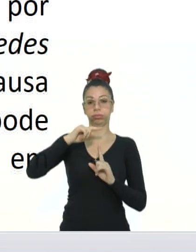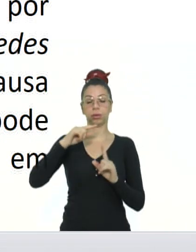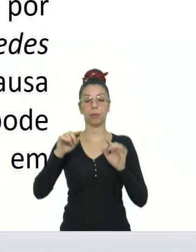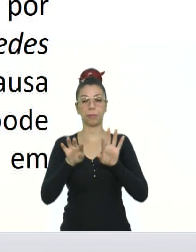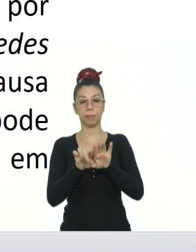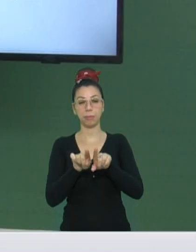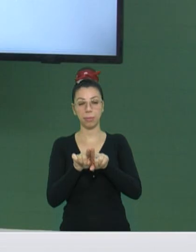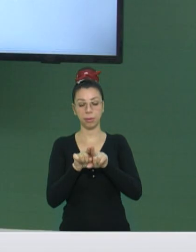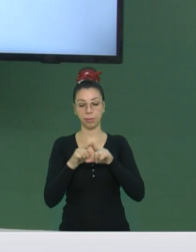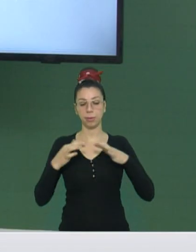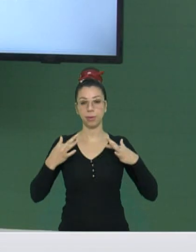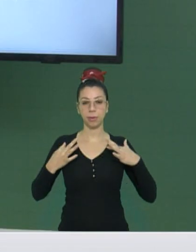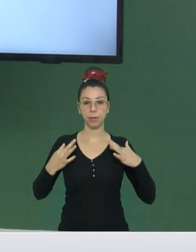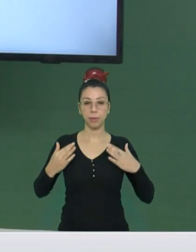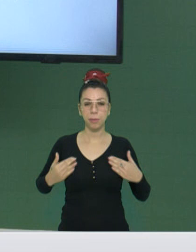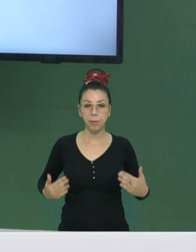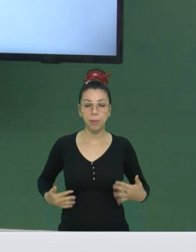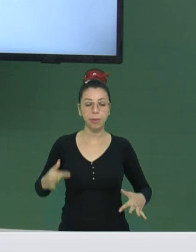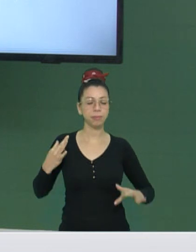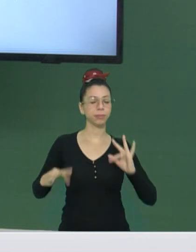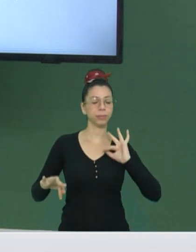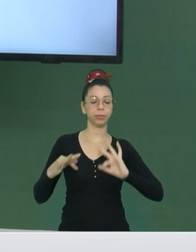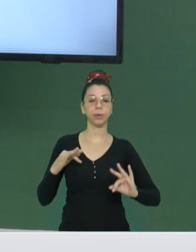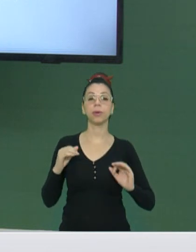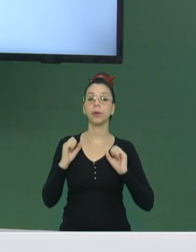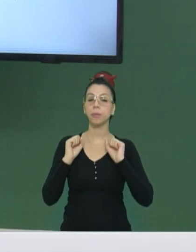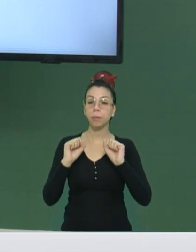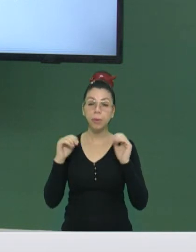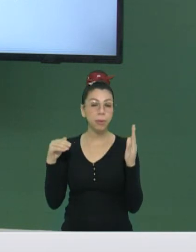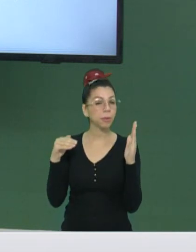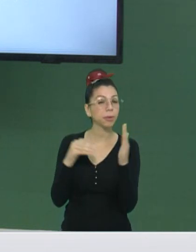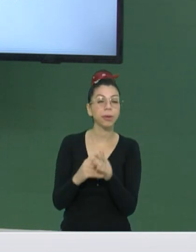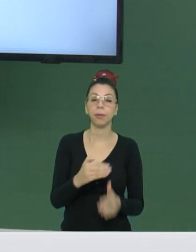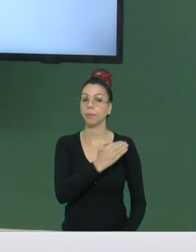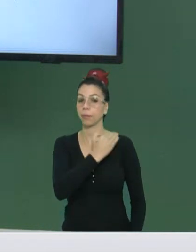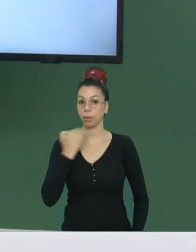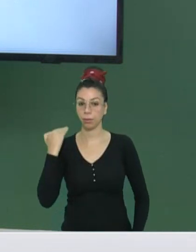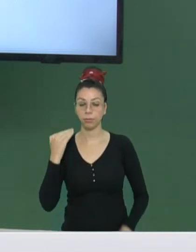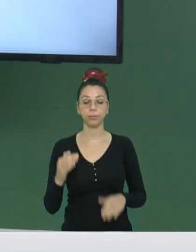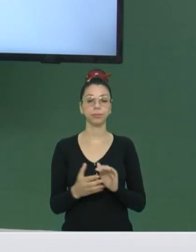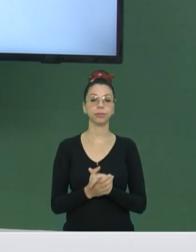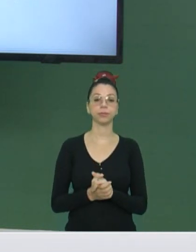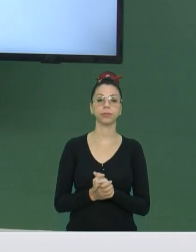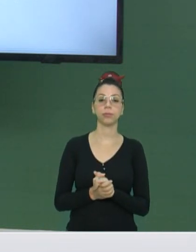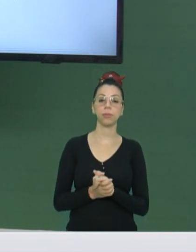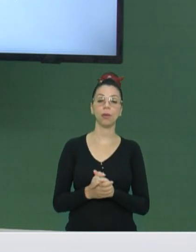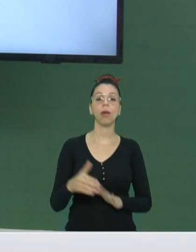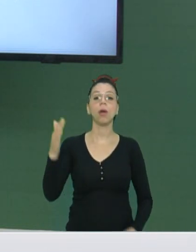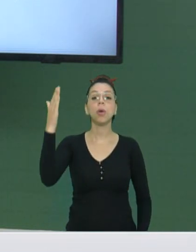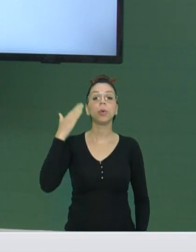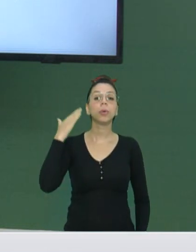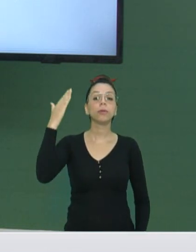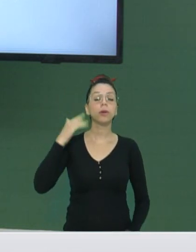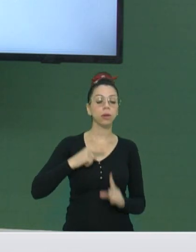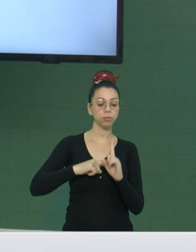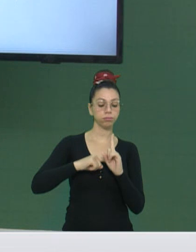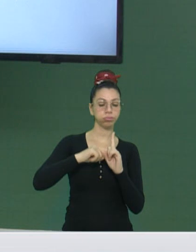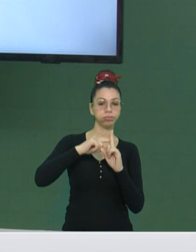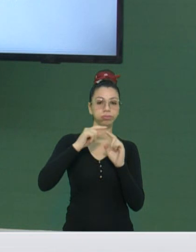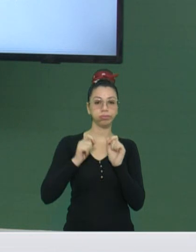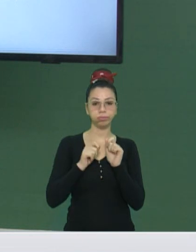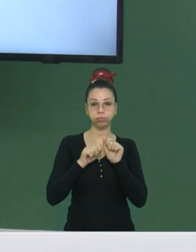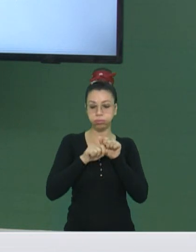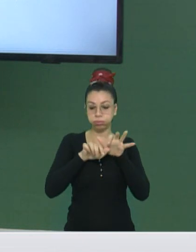corpo e pode até matar. Sua incidência aumenta no verão, em dias